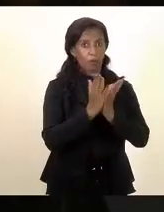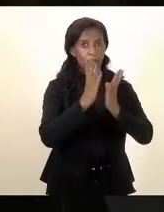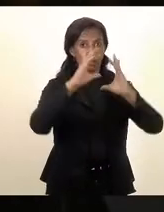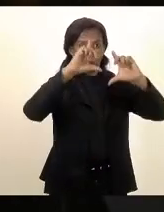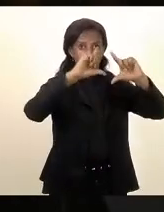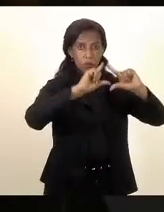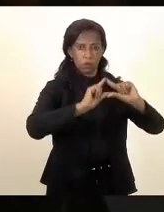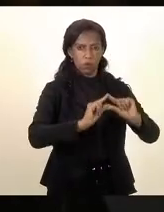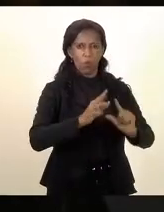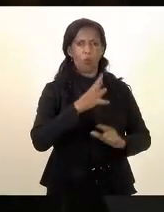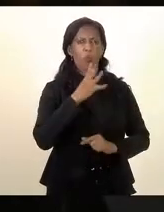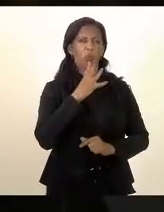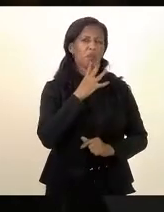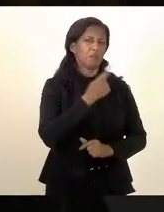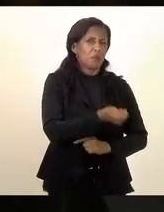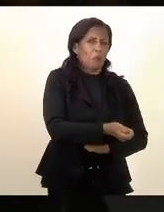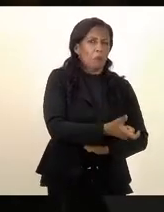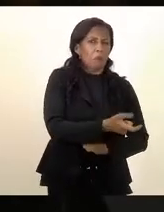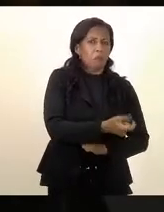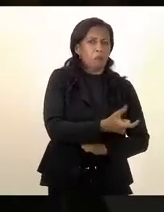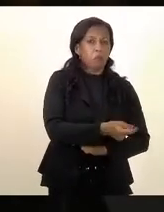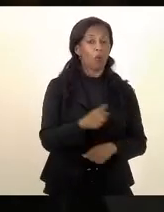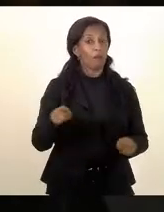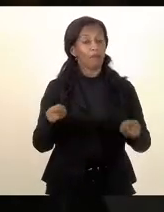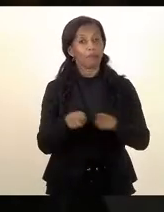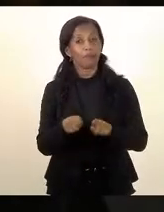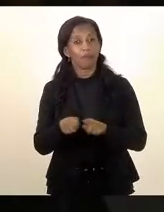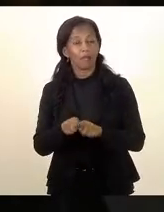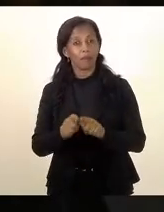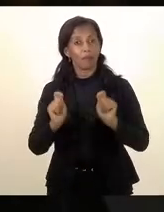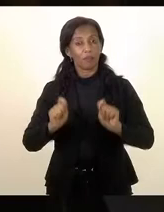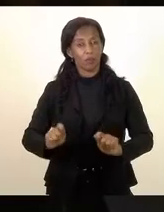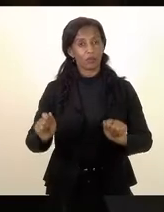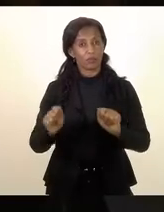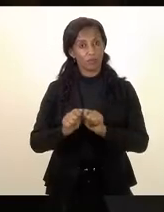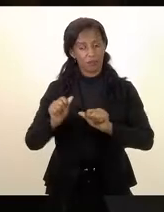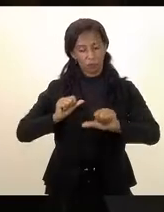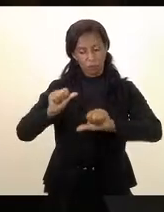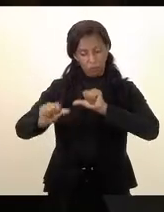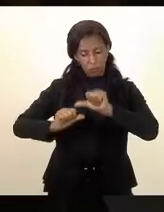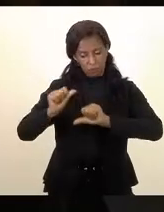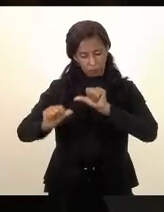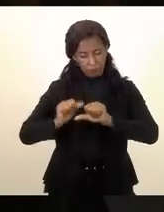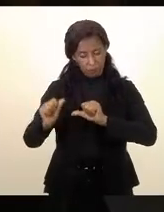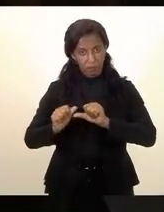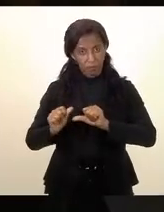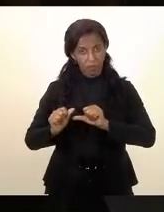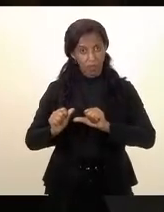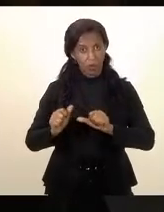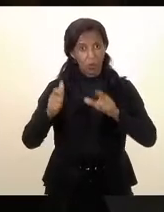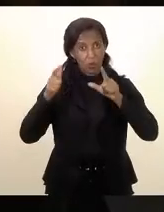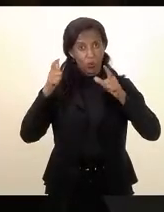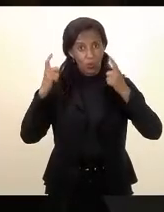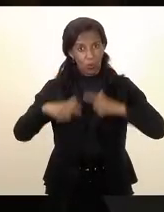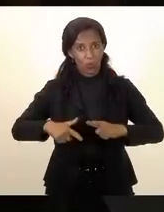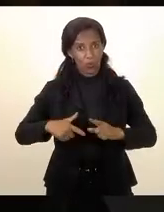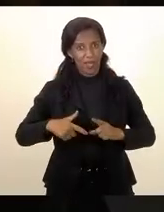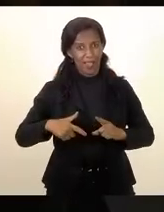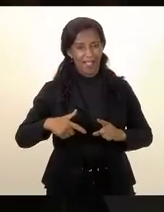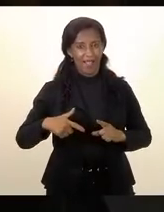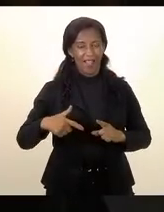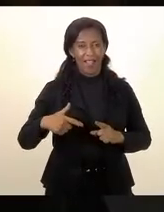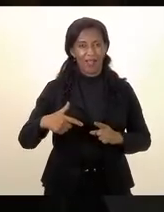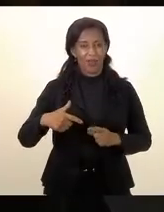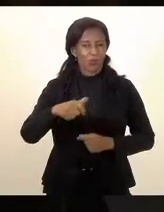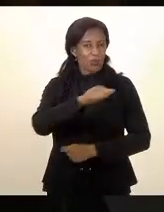mais geral mas a gente corre o risco de fazer mudanças que ao invés de atrair o estudante que era o grande discurso